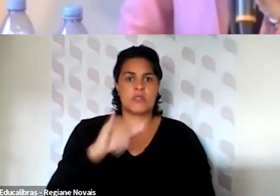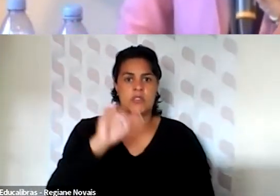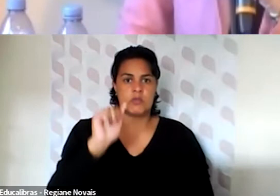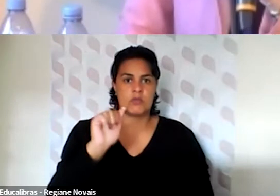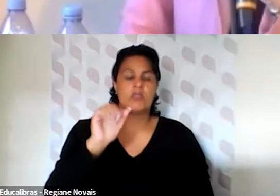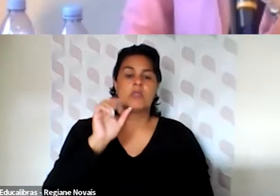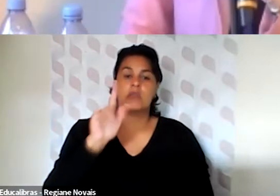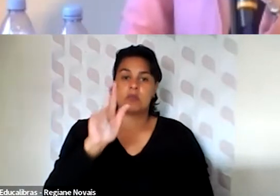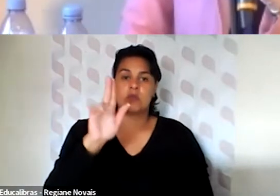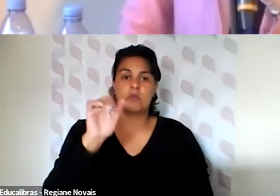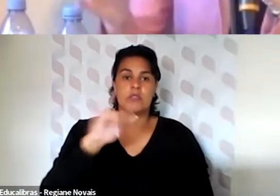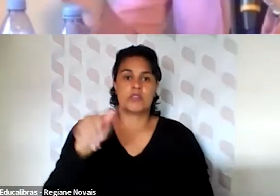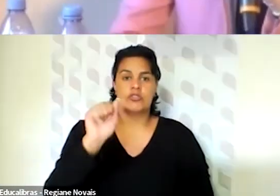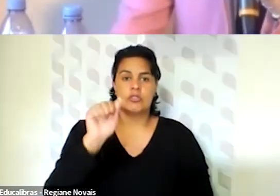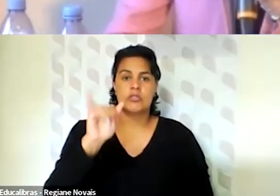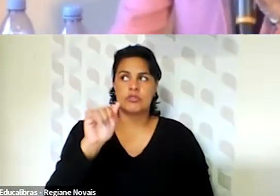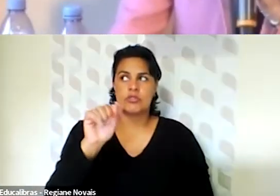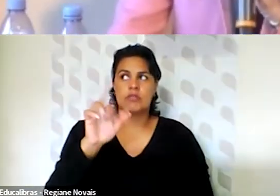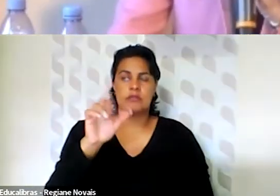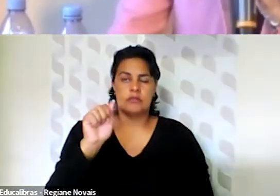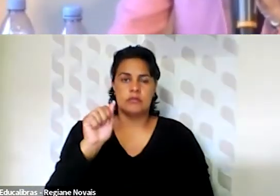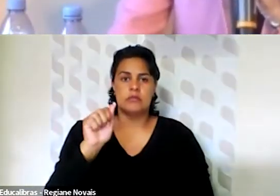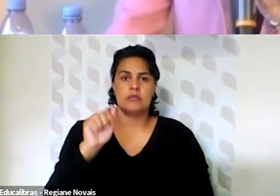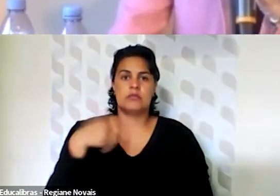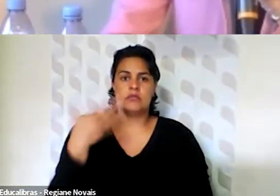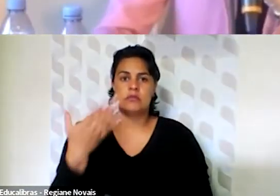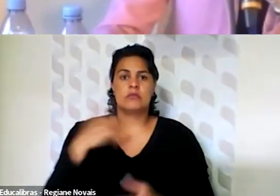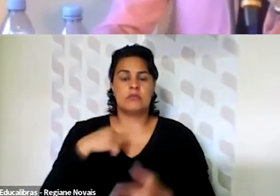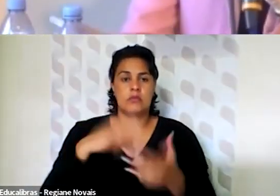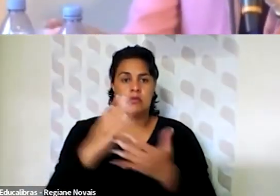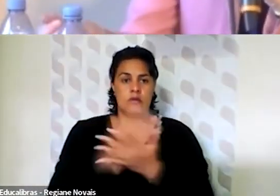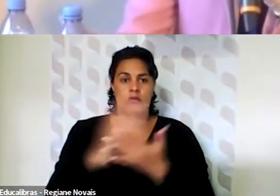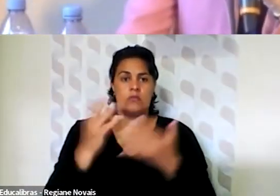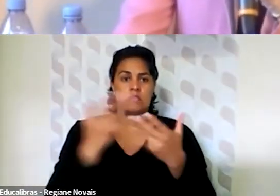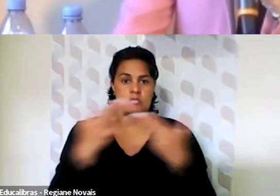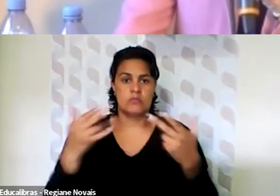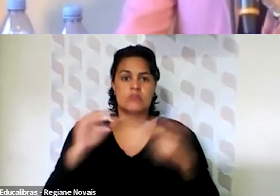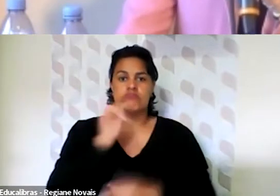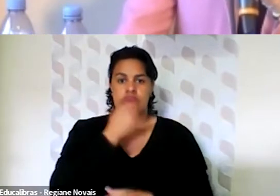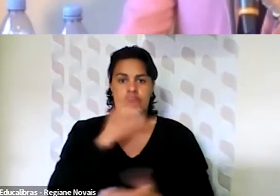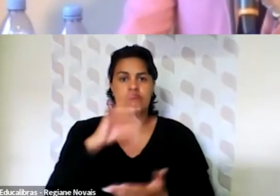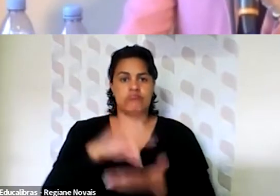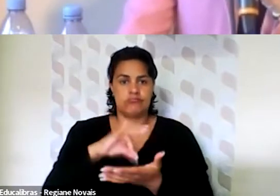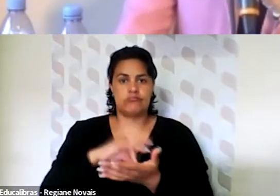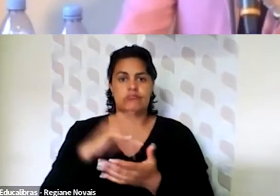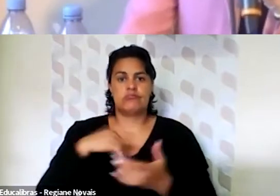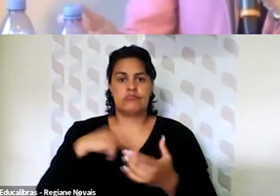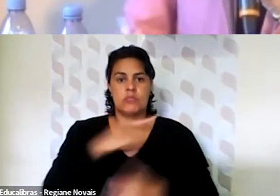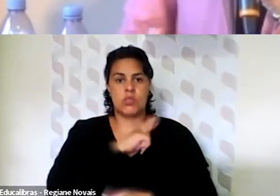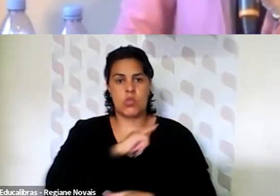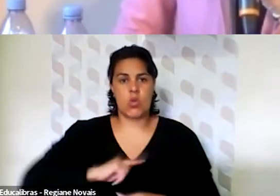falar que suas intervenções mostram algo muito triste, que nós temos uma governança no Brasil que